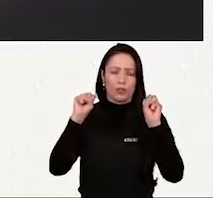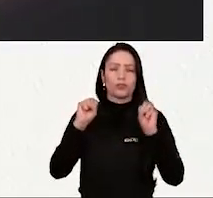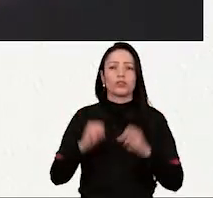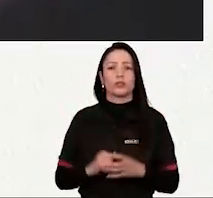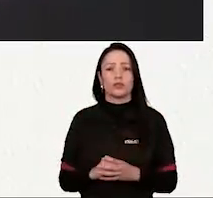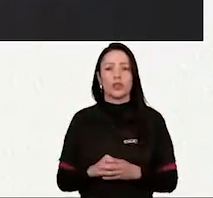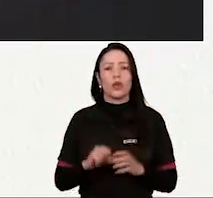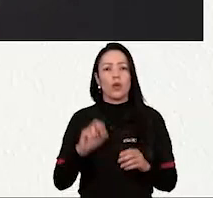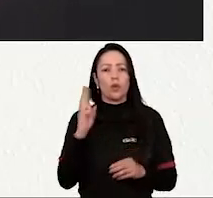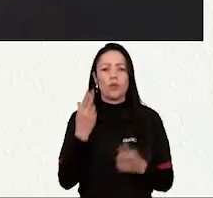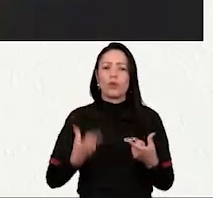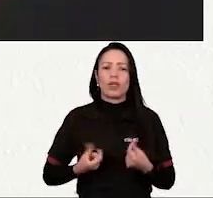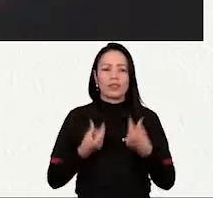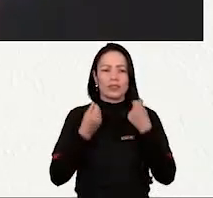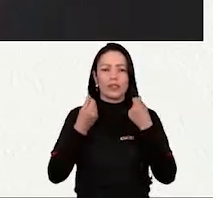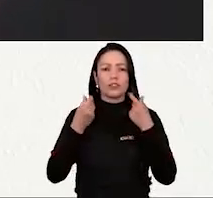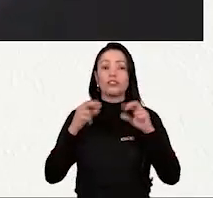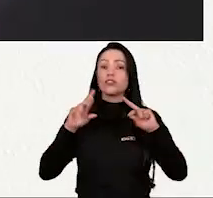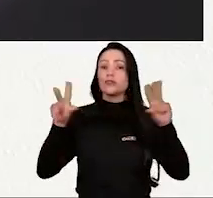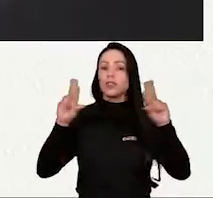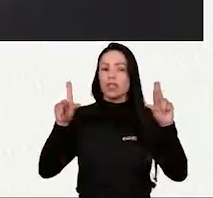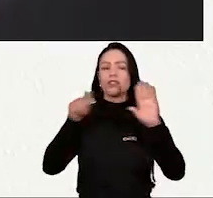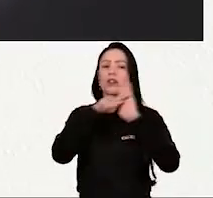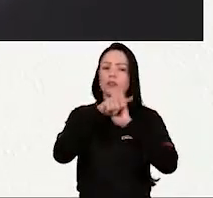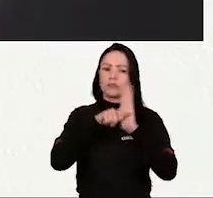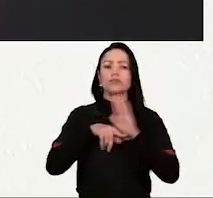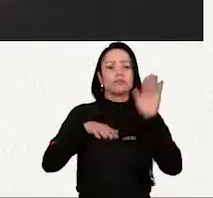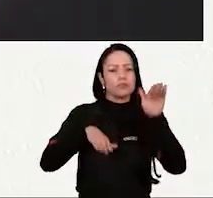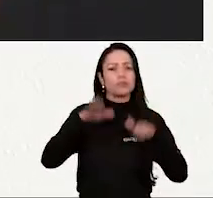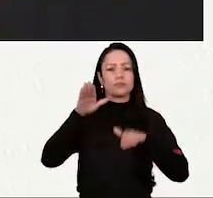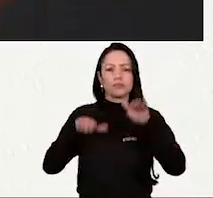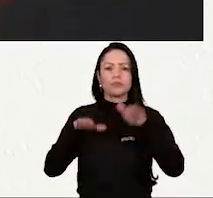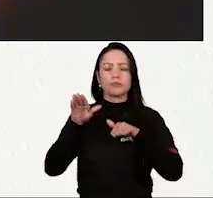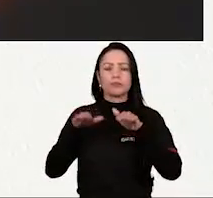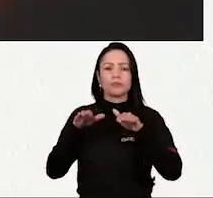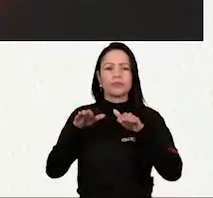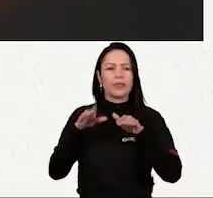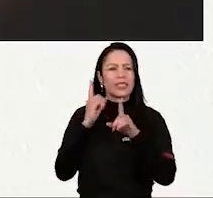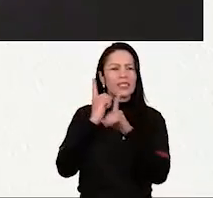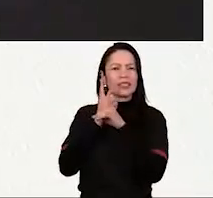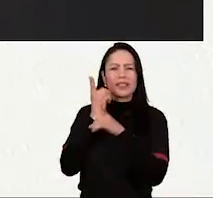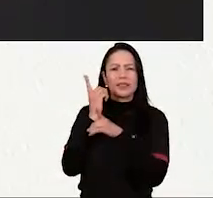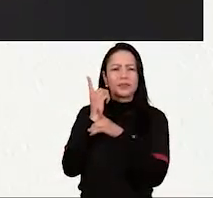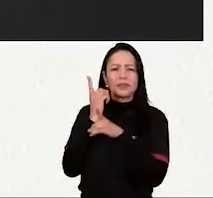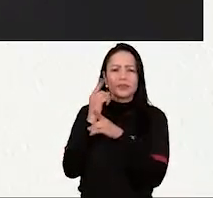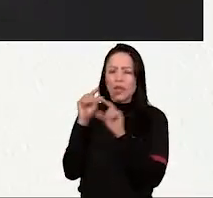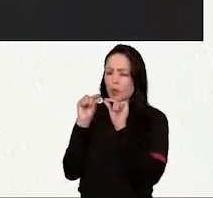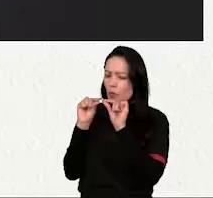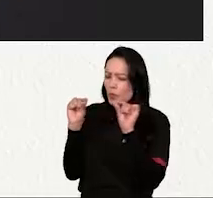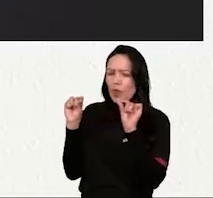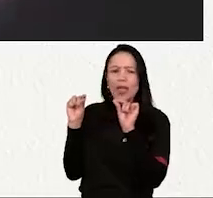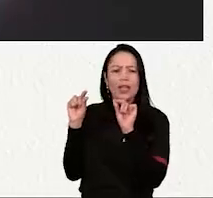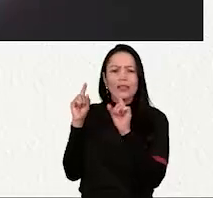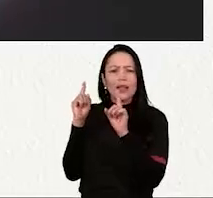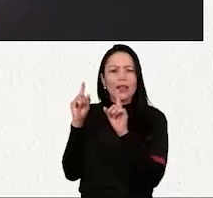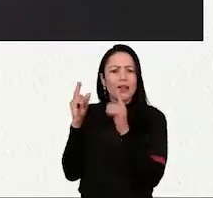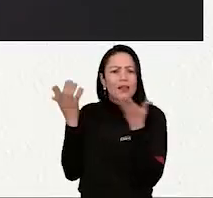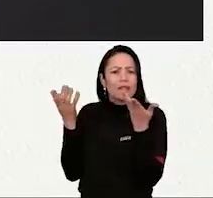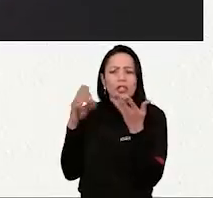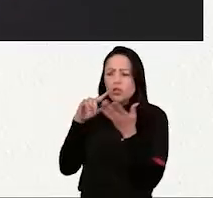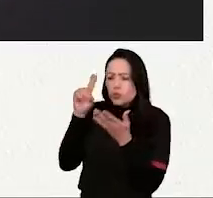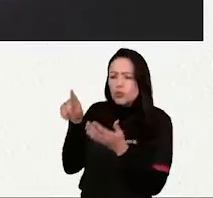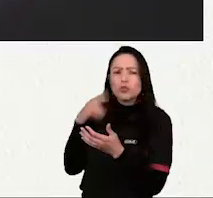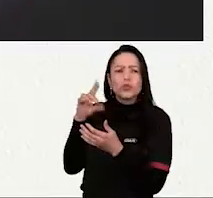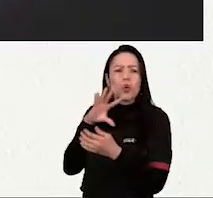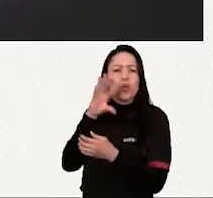hiperplasia ou uma neoplasia, vai depender do exame anatomopatológico. Mas aqui, ó, não tem nem mais conduto, ele é repleto, né? E de que raça que